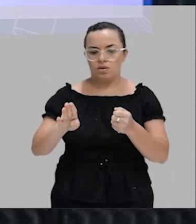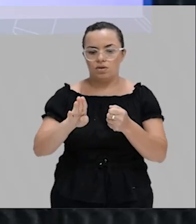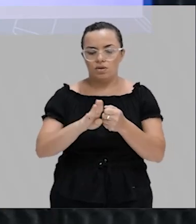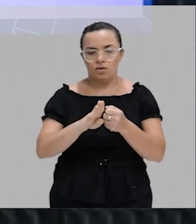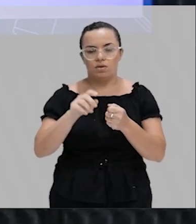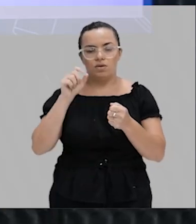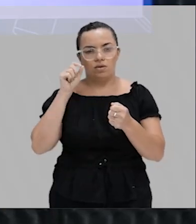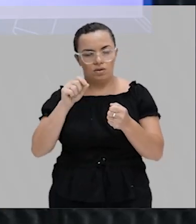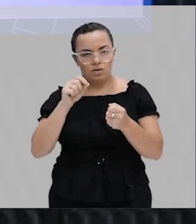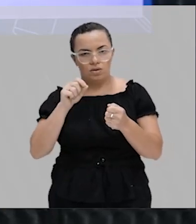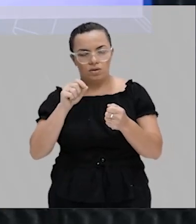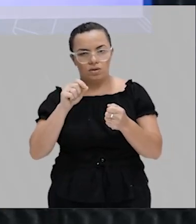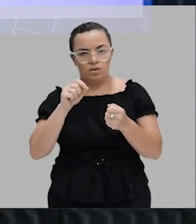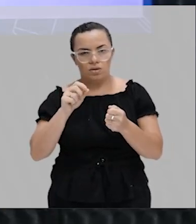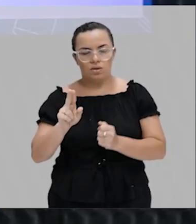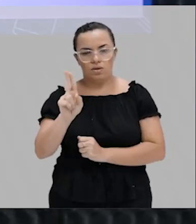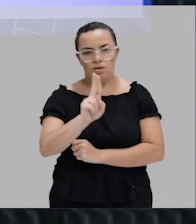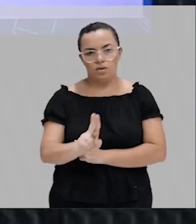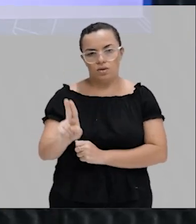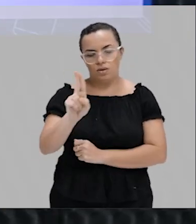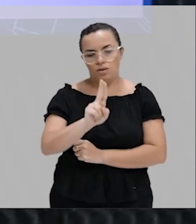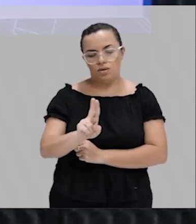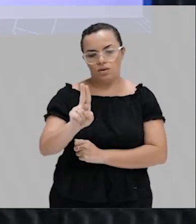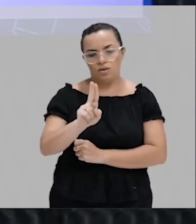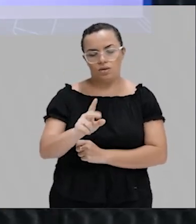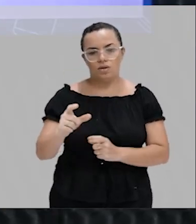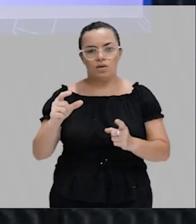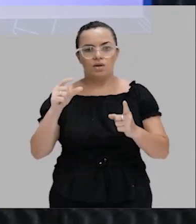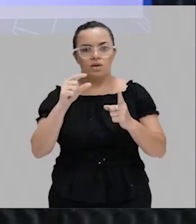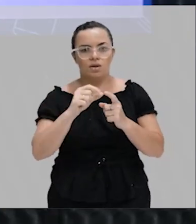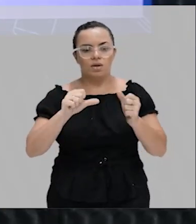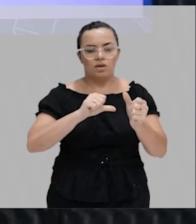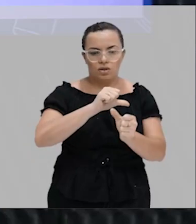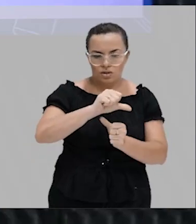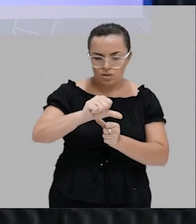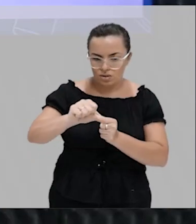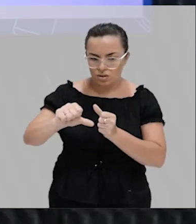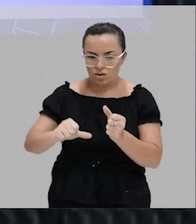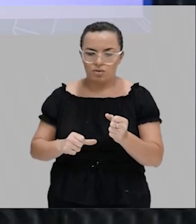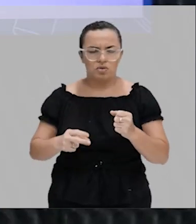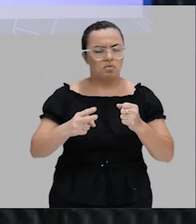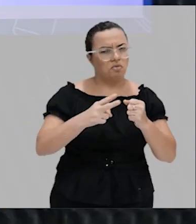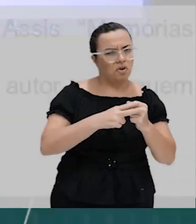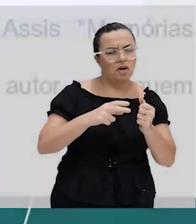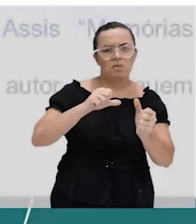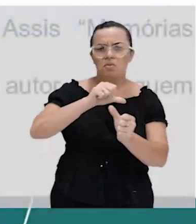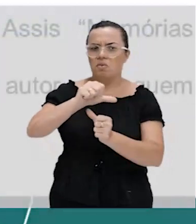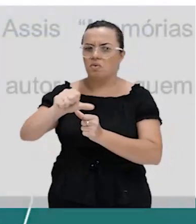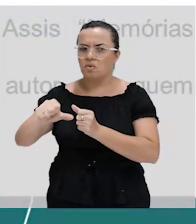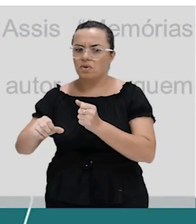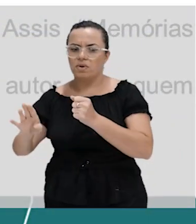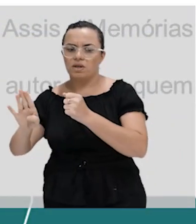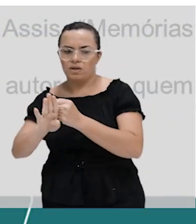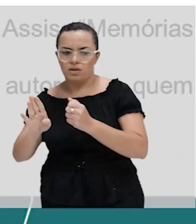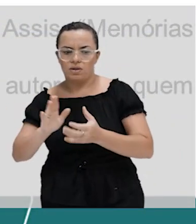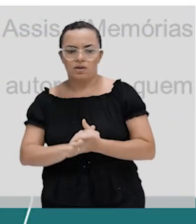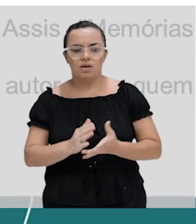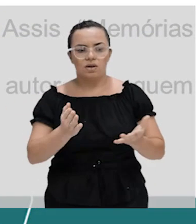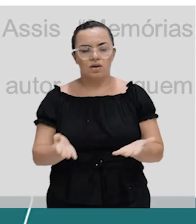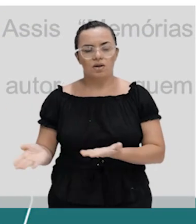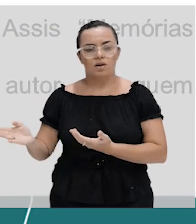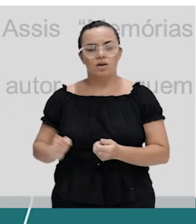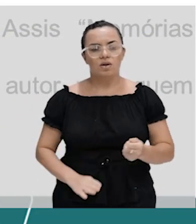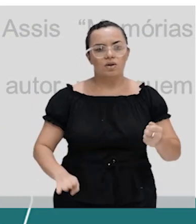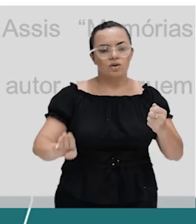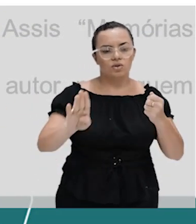palavras através do uso desses determinantes. Substantivo versus adjetivo. Em alguns casos, a